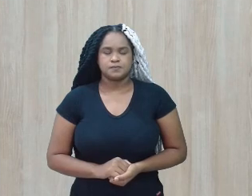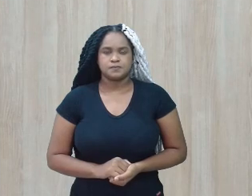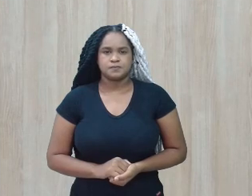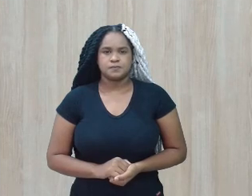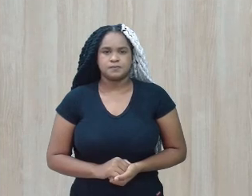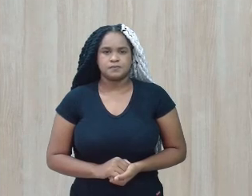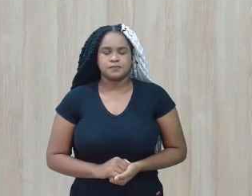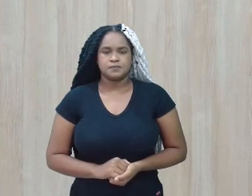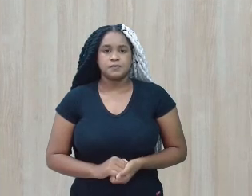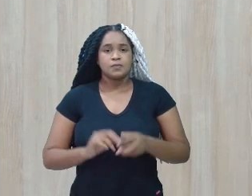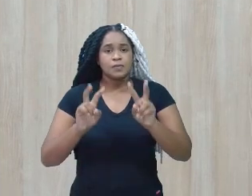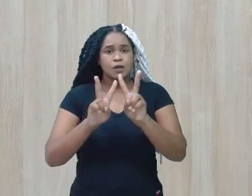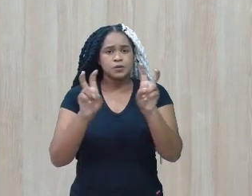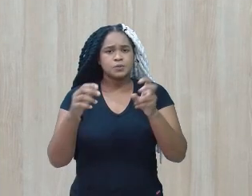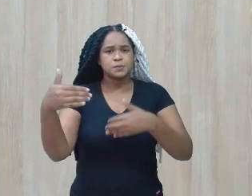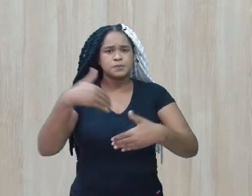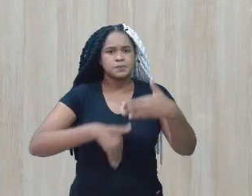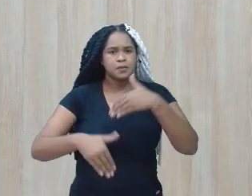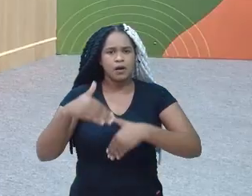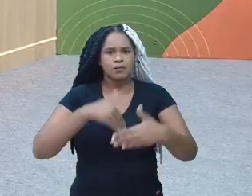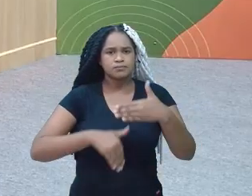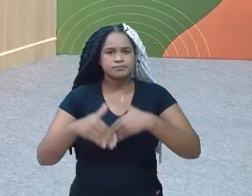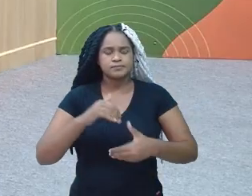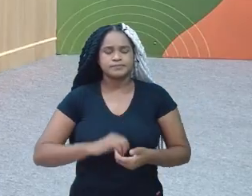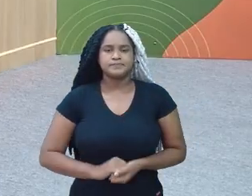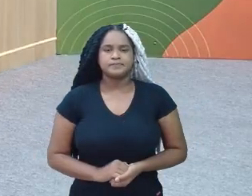E quando falamos de participação,